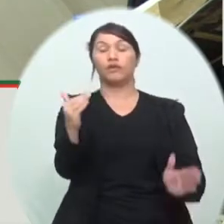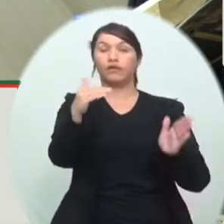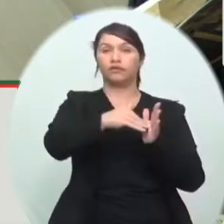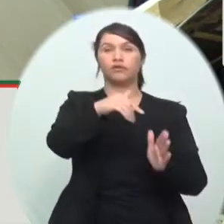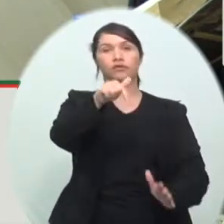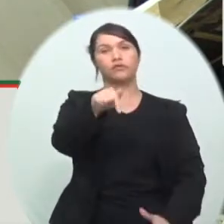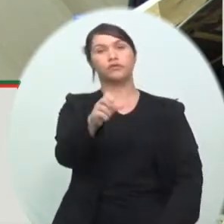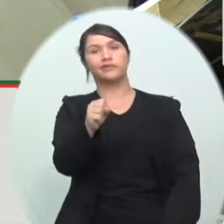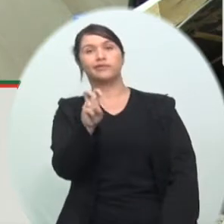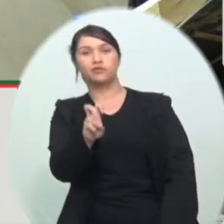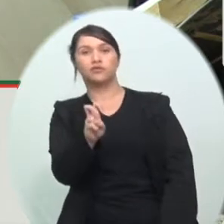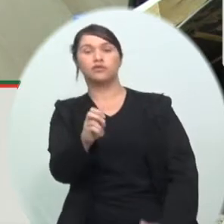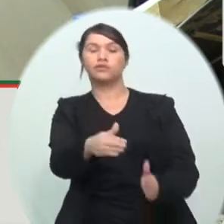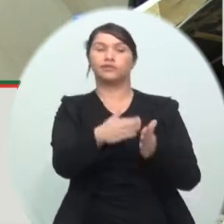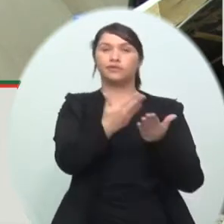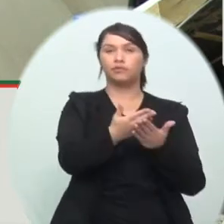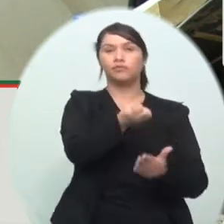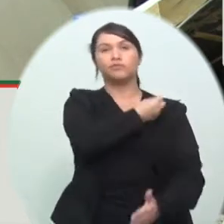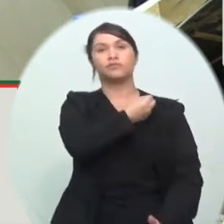780 a 785/18 e requerimento número